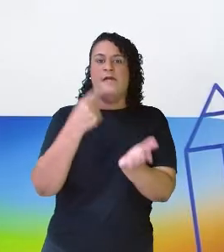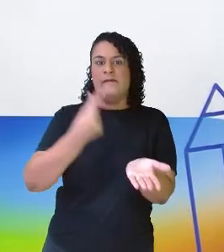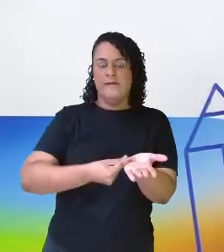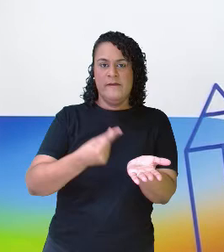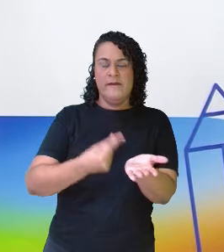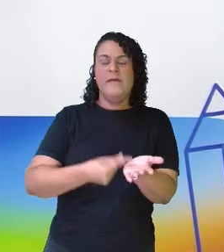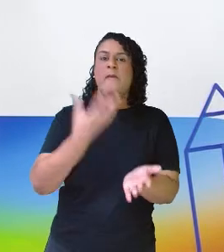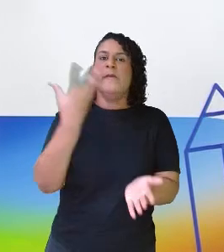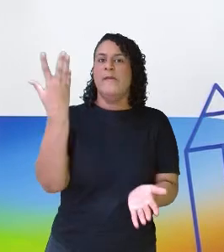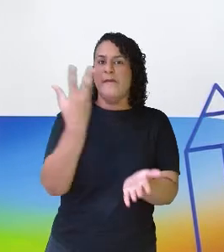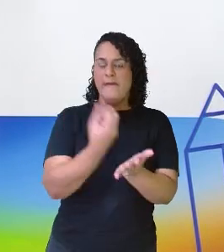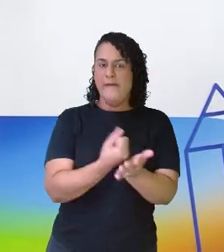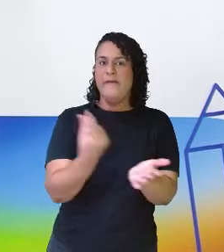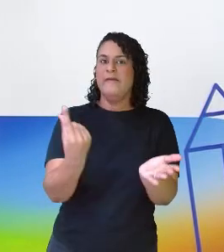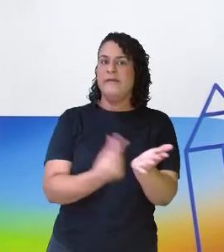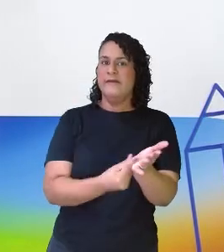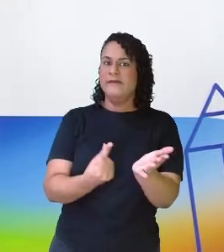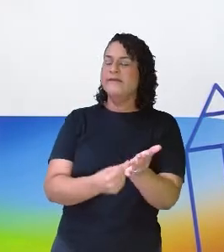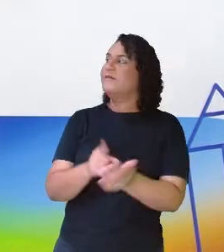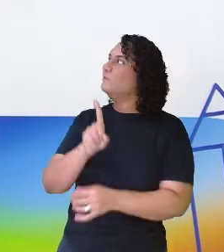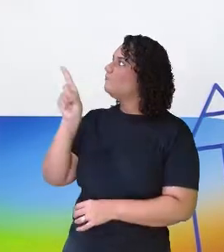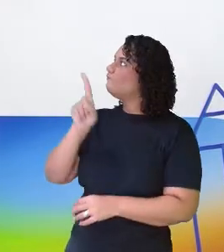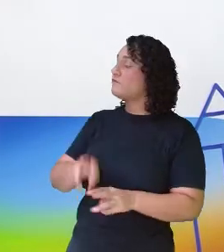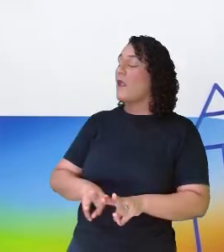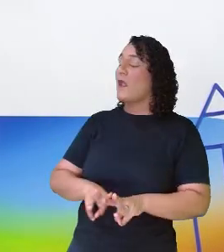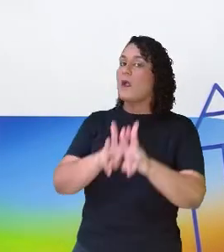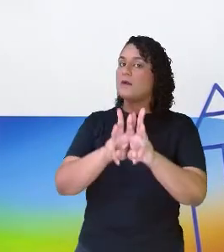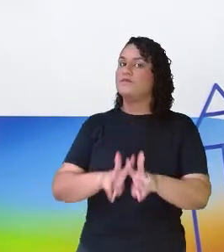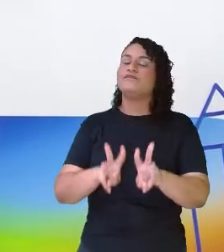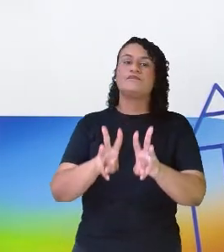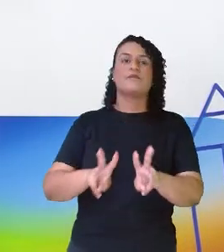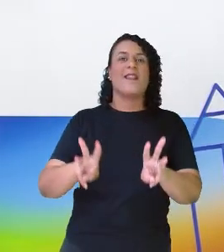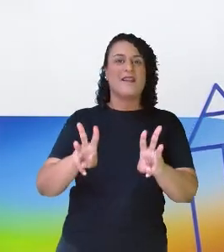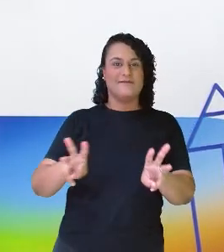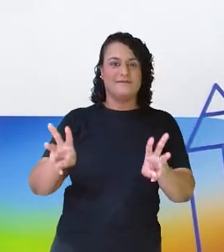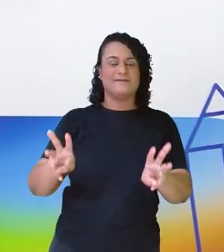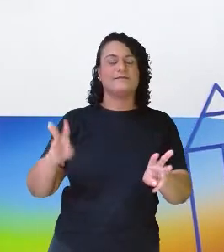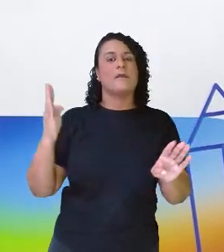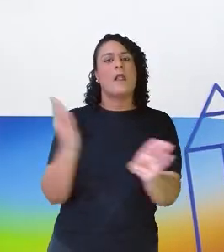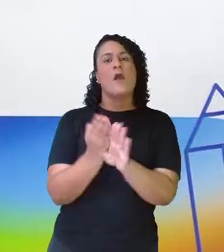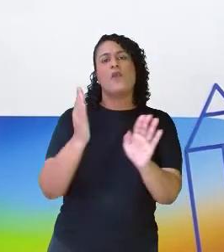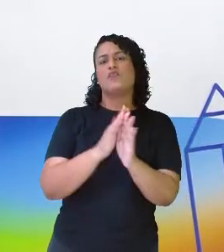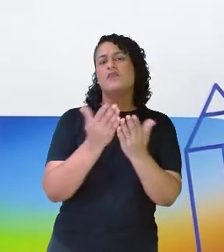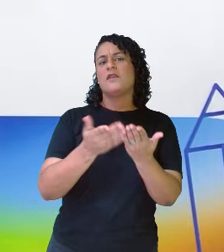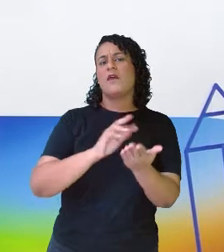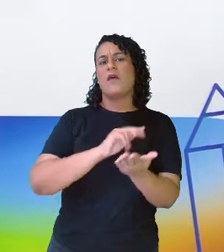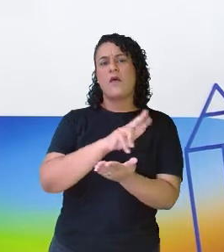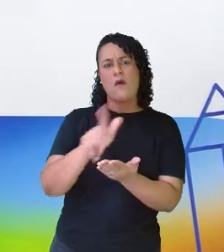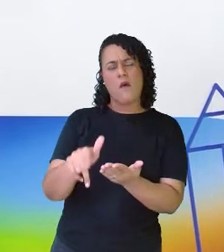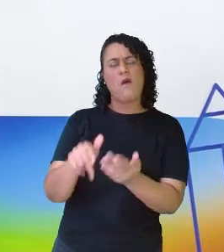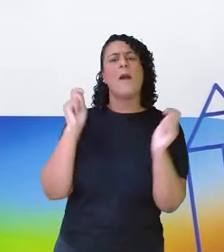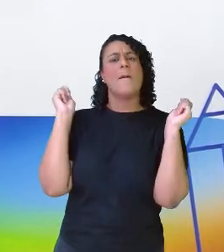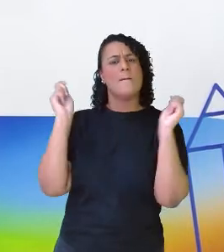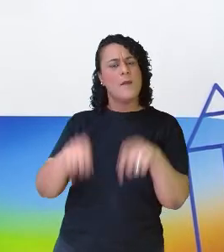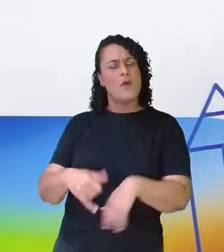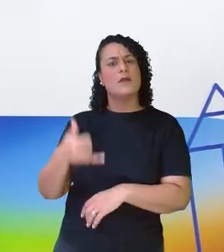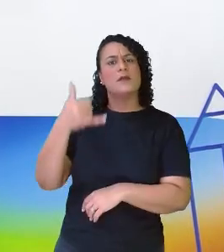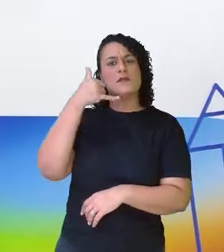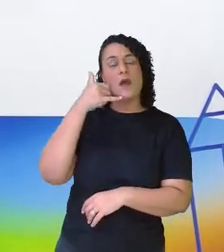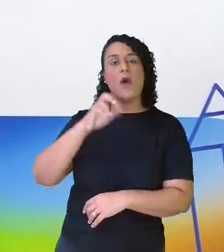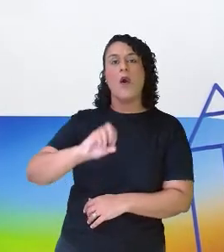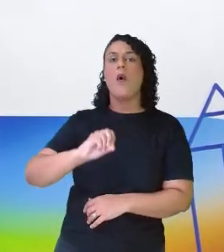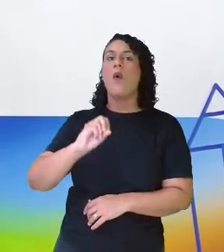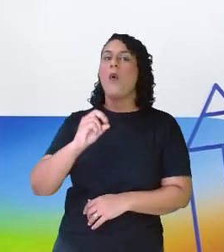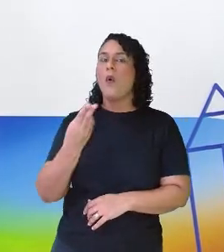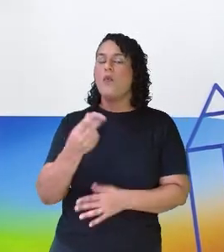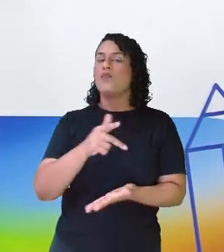você pode baixar esse aplicativo e também acessar esse livro para você ter ou no seu tablet ou no seu celular, para facilitar para